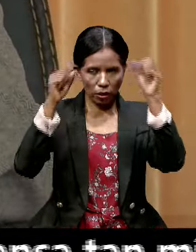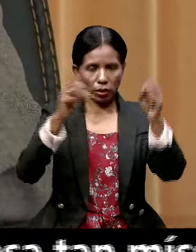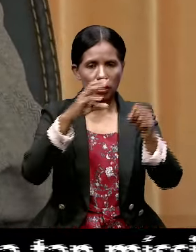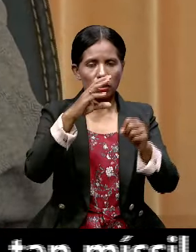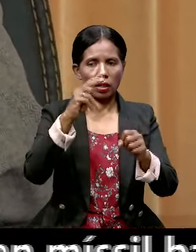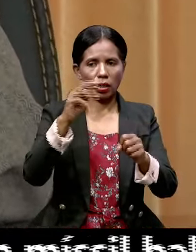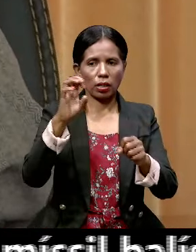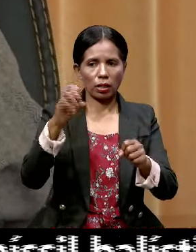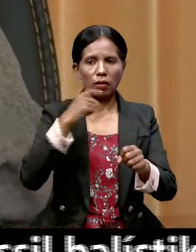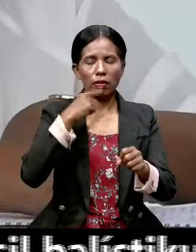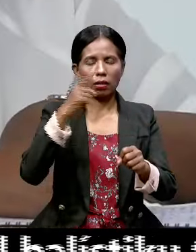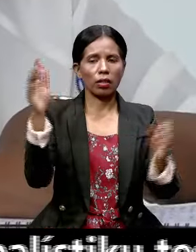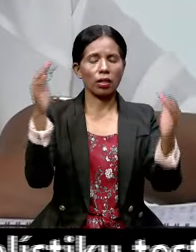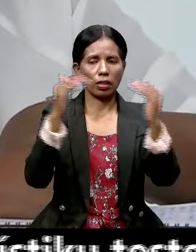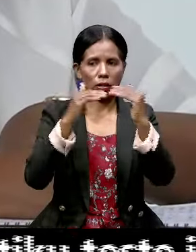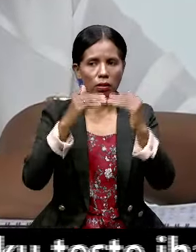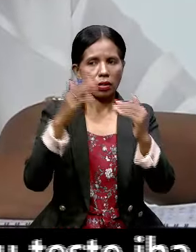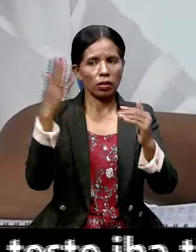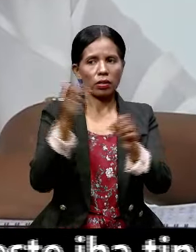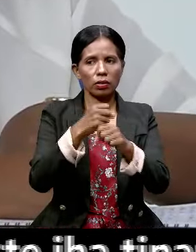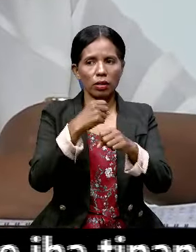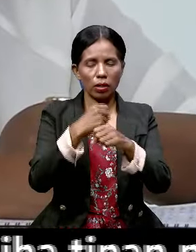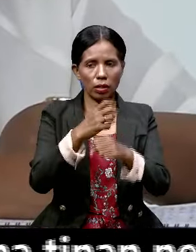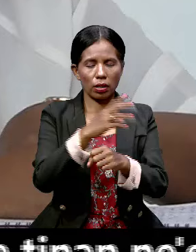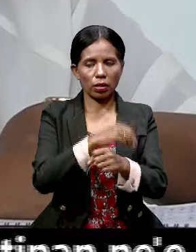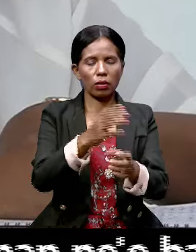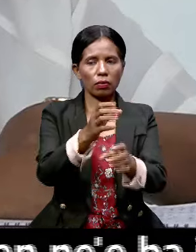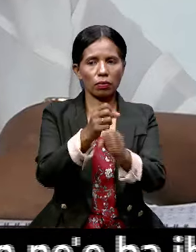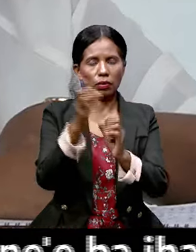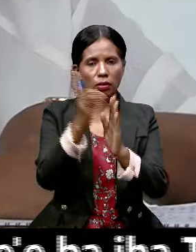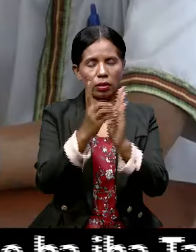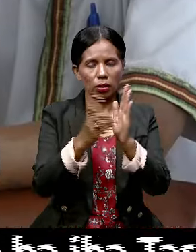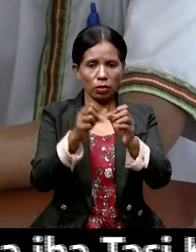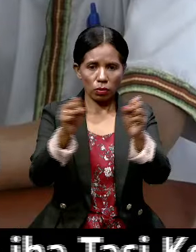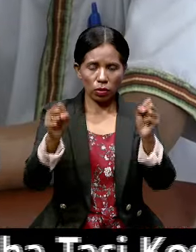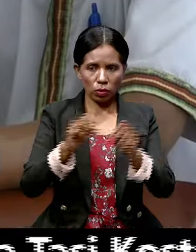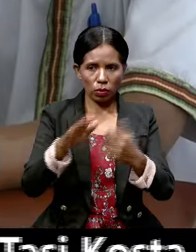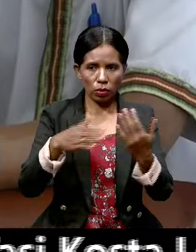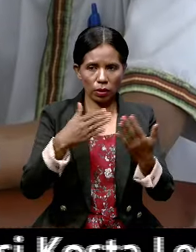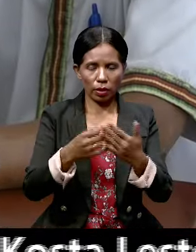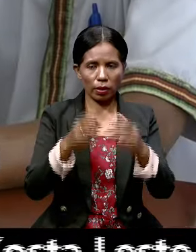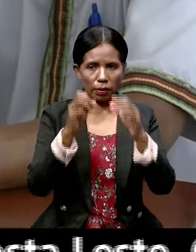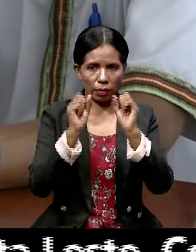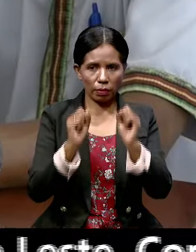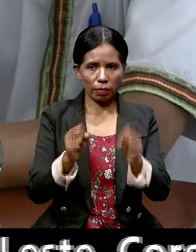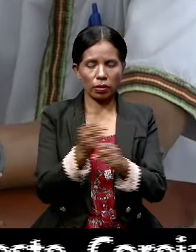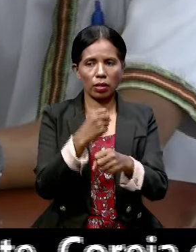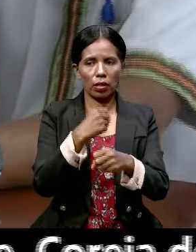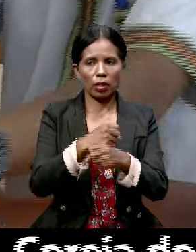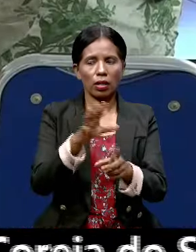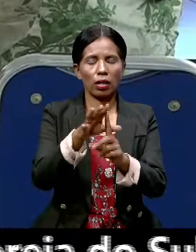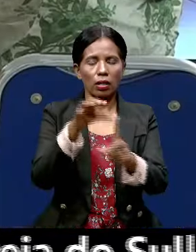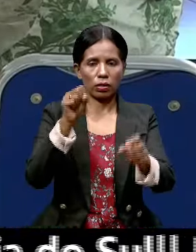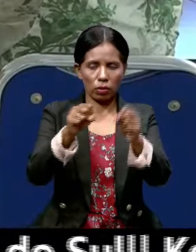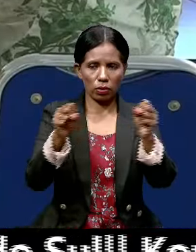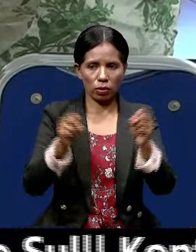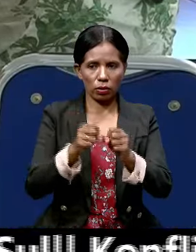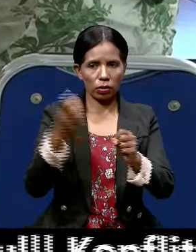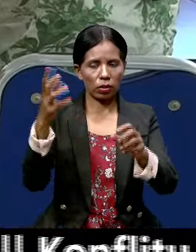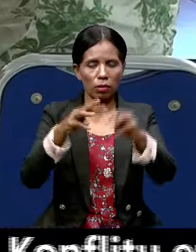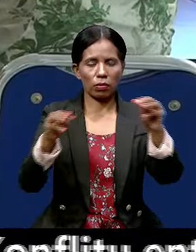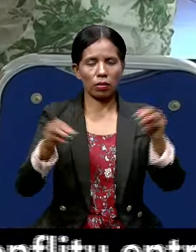Hatete, e encontro refere ho di halamos levantamento ba suku sira no possibilidade se halamos eleição suku no municipal